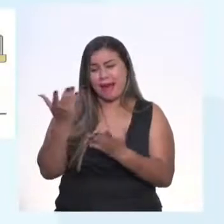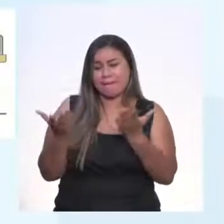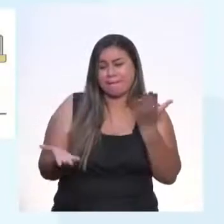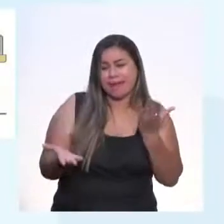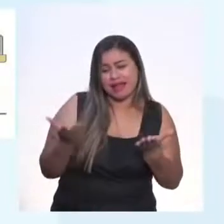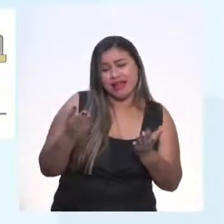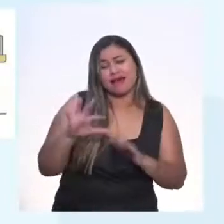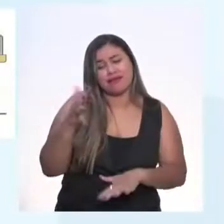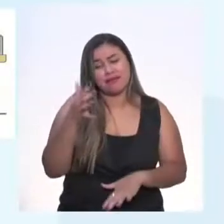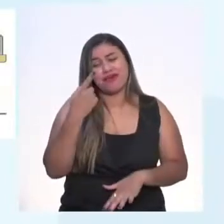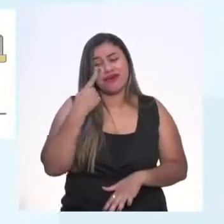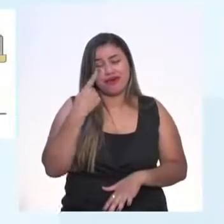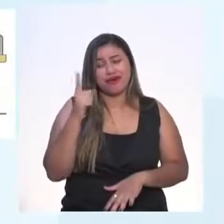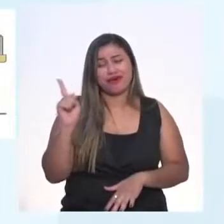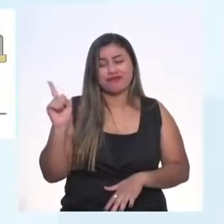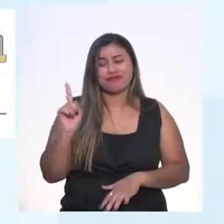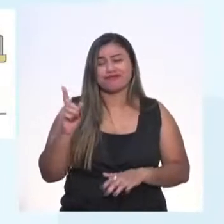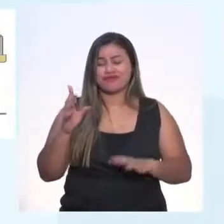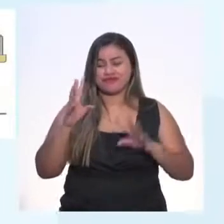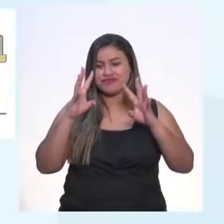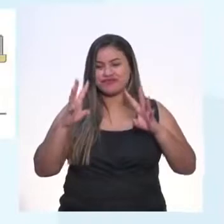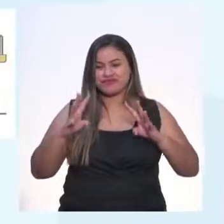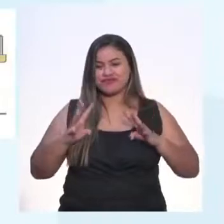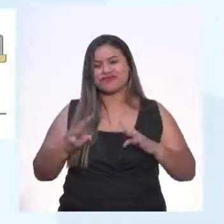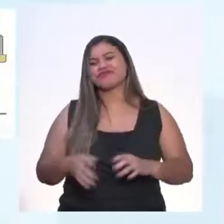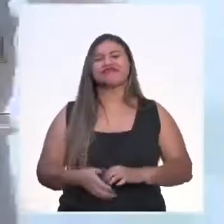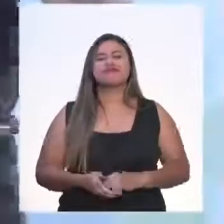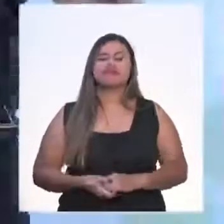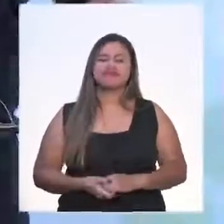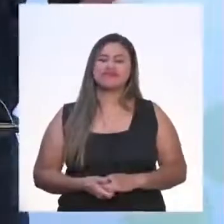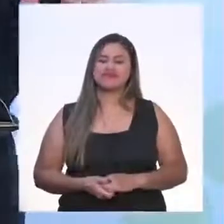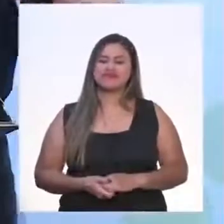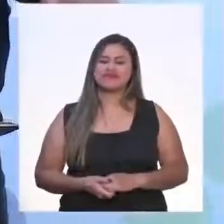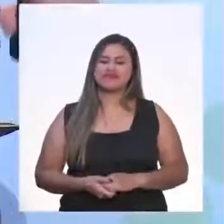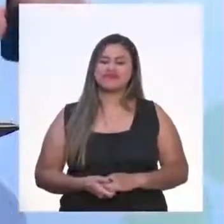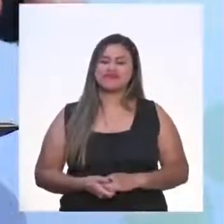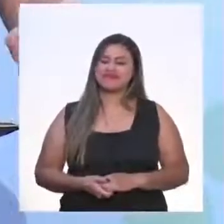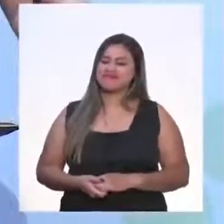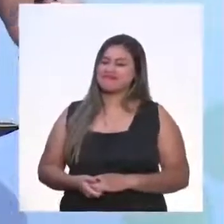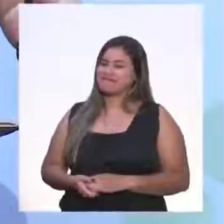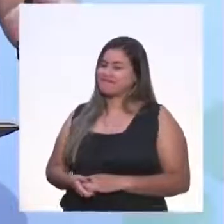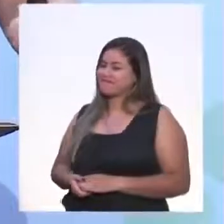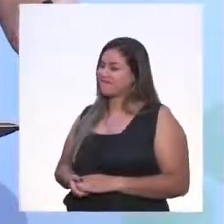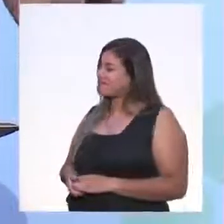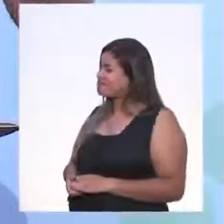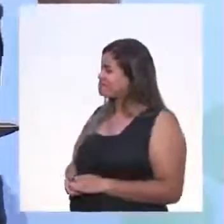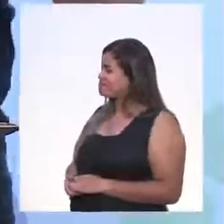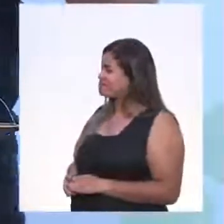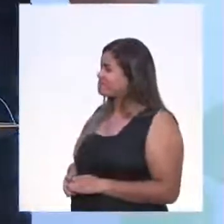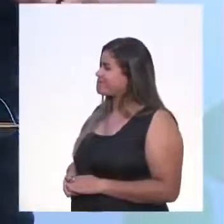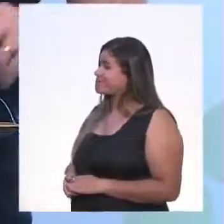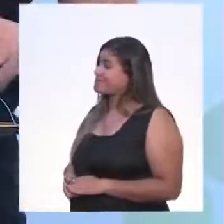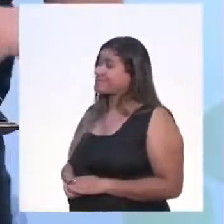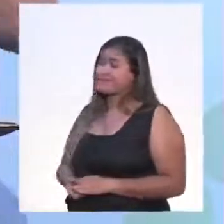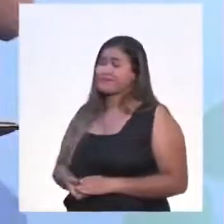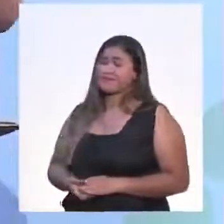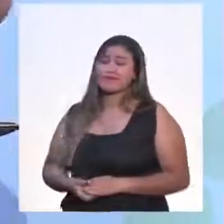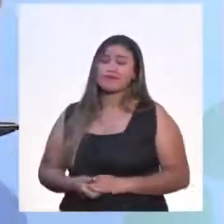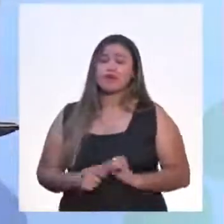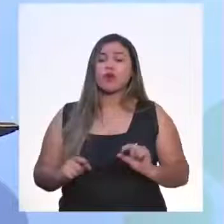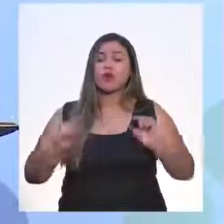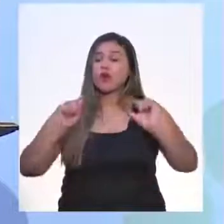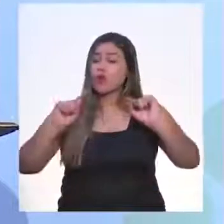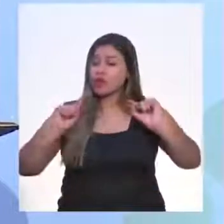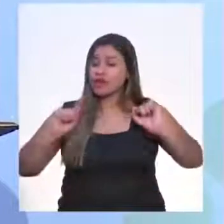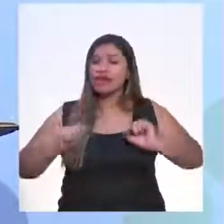ou menos aqui, ó. Vou pedir até para o diretor colocar. Ó. Aqui eu tentei recriar a balança. O que, que eu fiz? Eu peguei